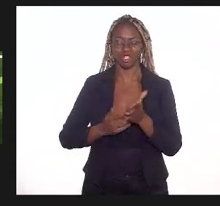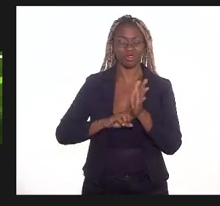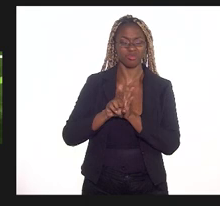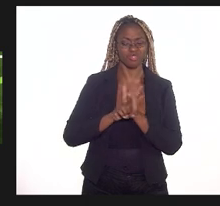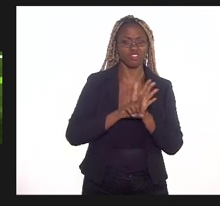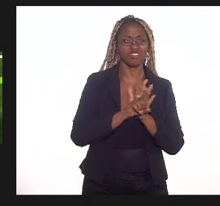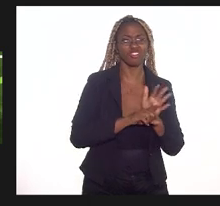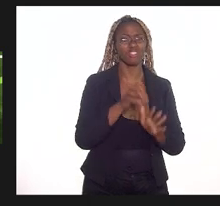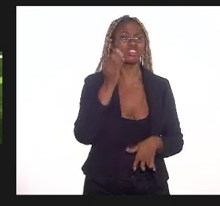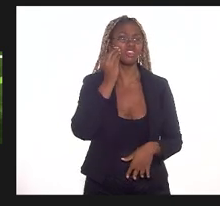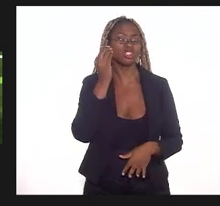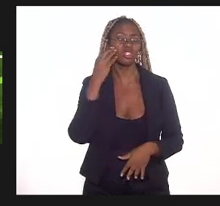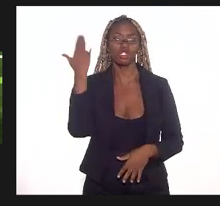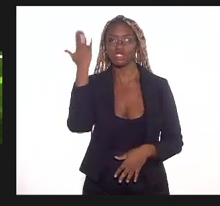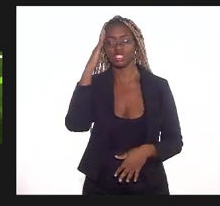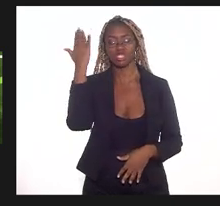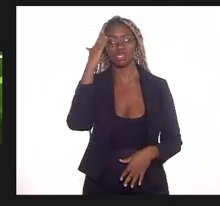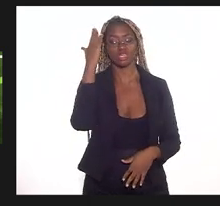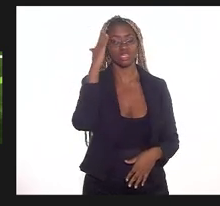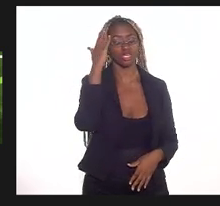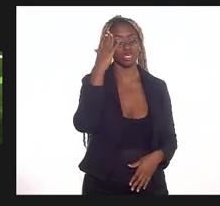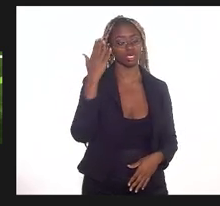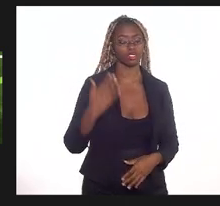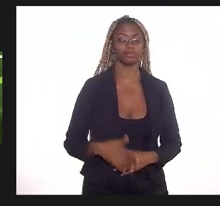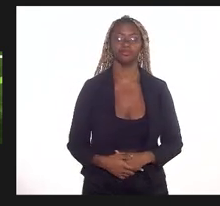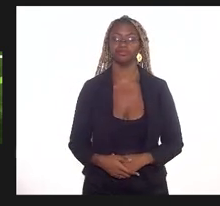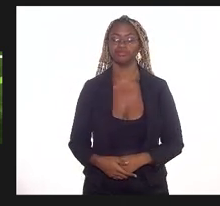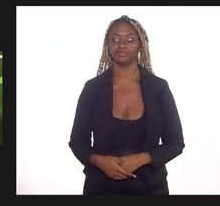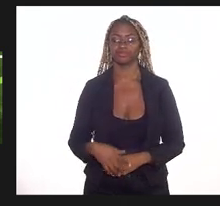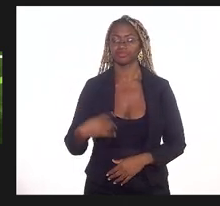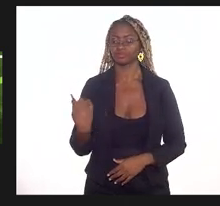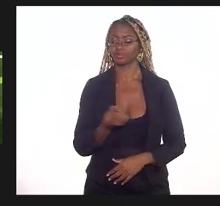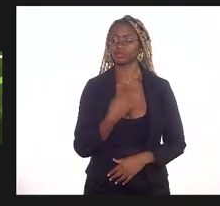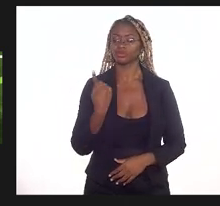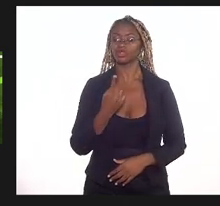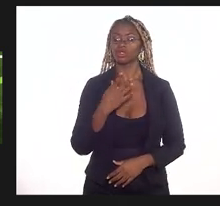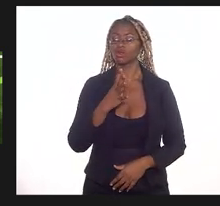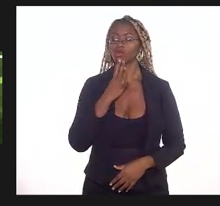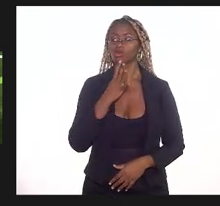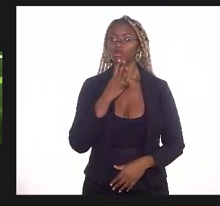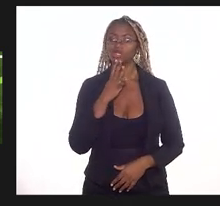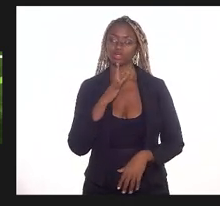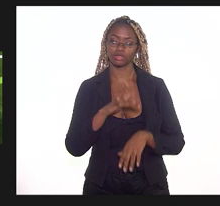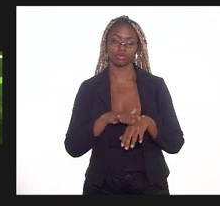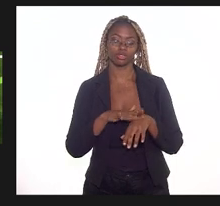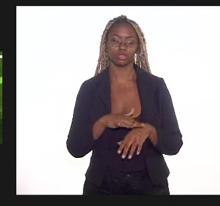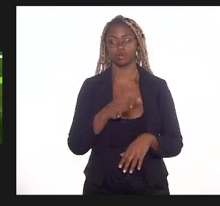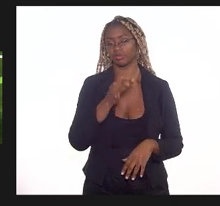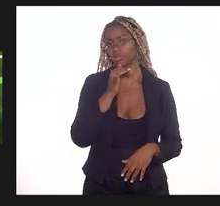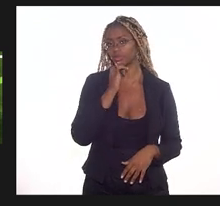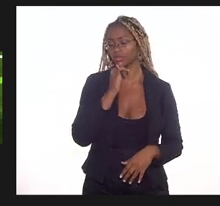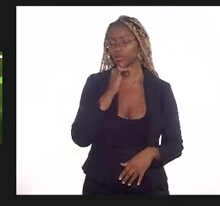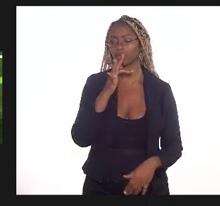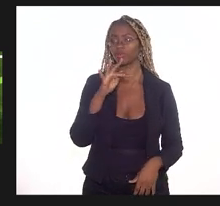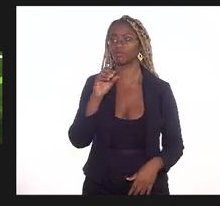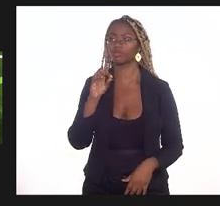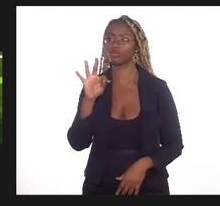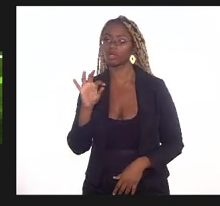tentando entender, a gente já conhece doenças como a FOP, uma doença que